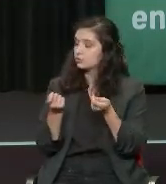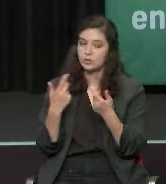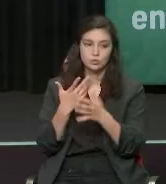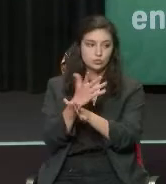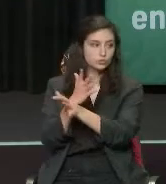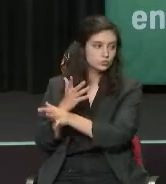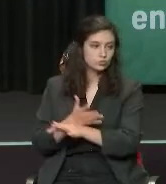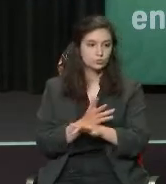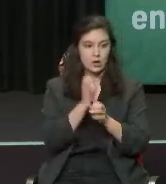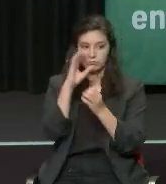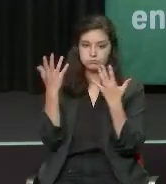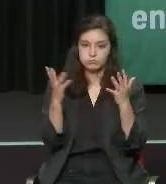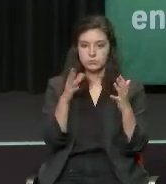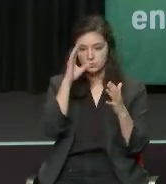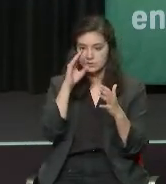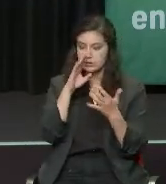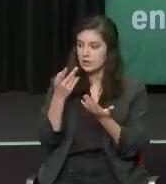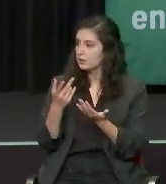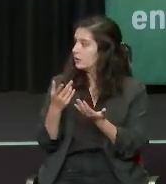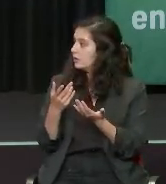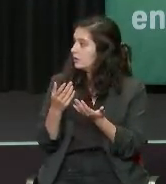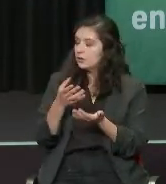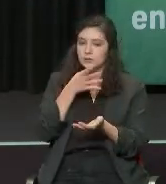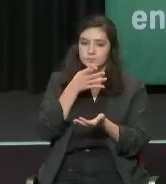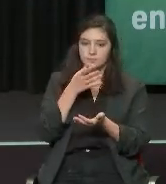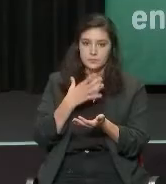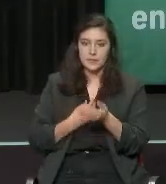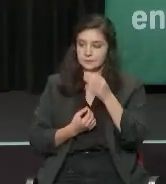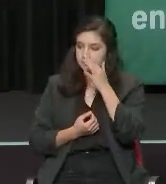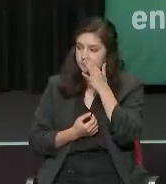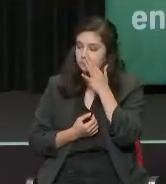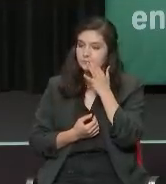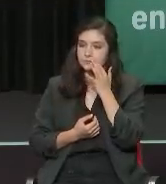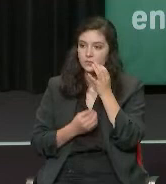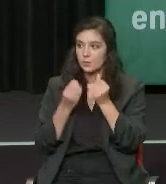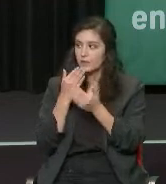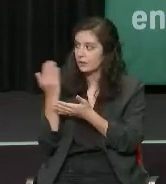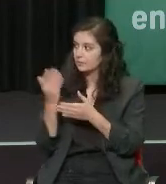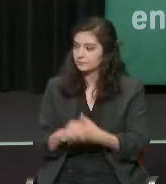sei se quer fazer daí a apresentação ou daí. Sim, ok. Obrigada, Tiago.